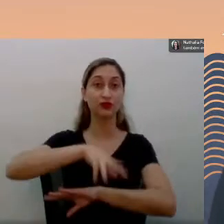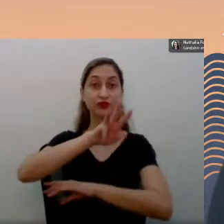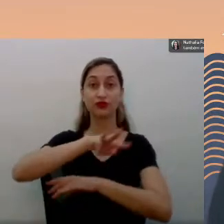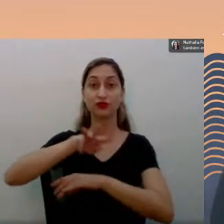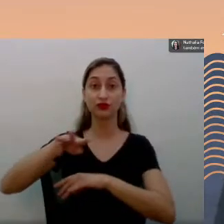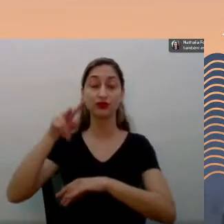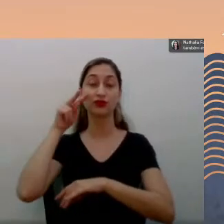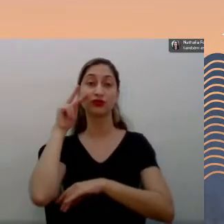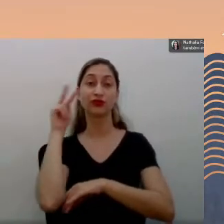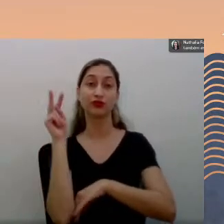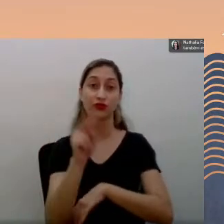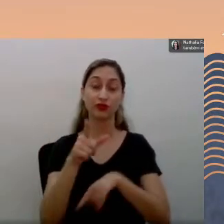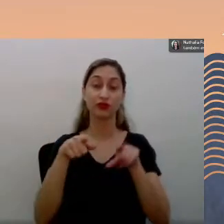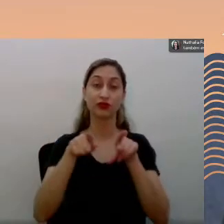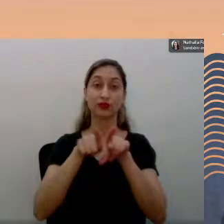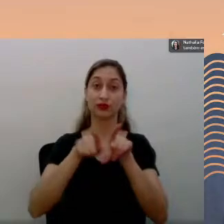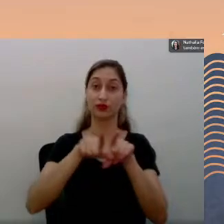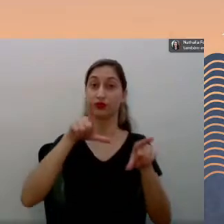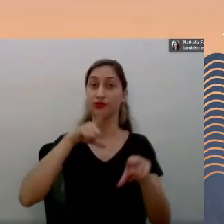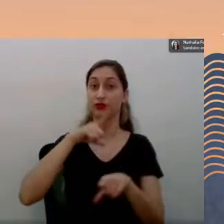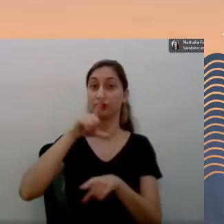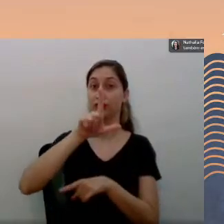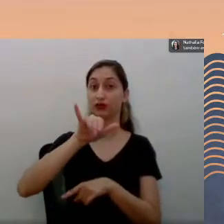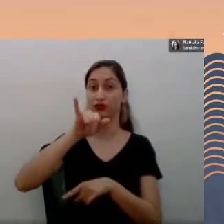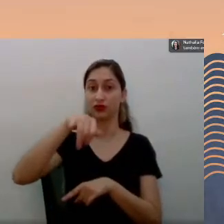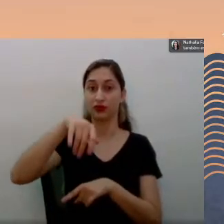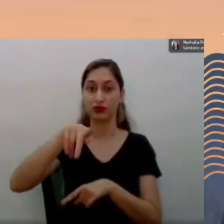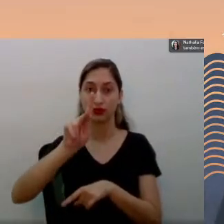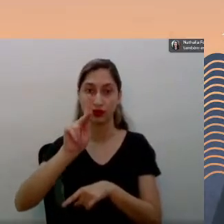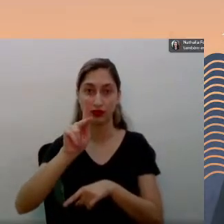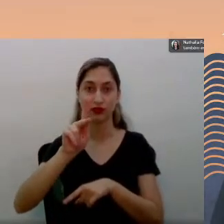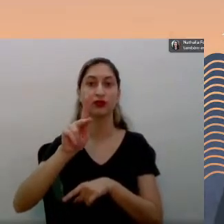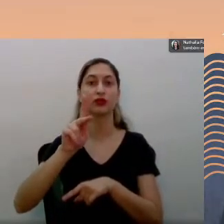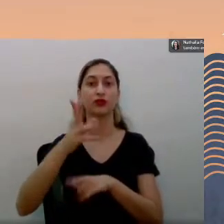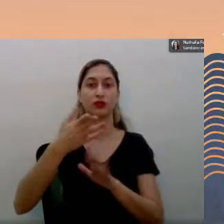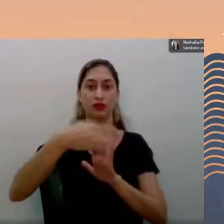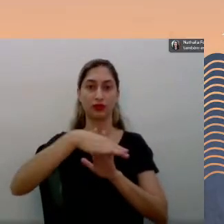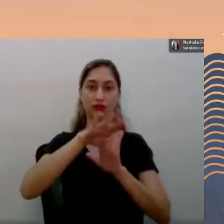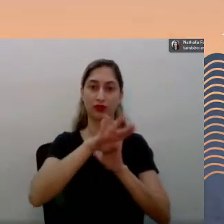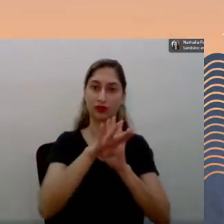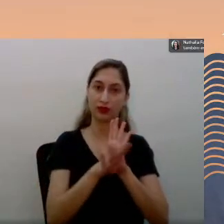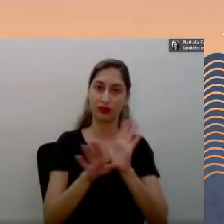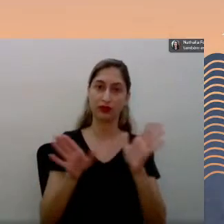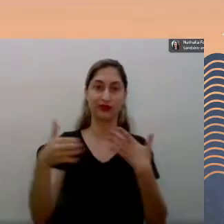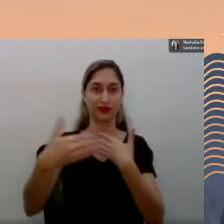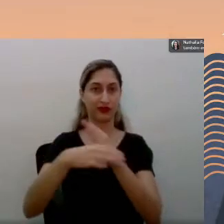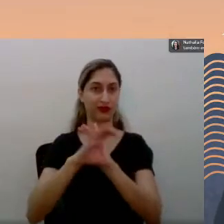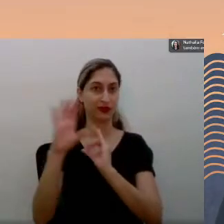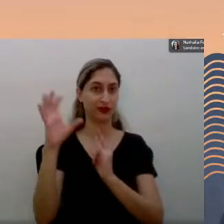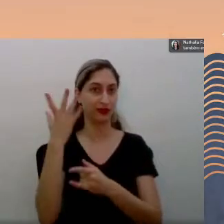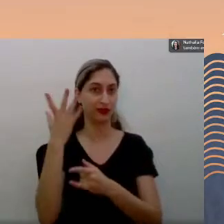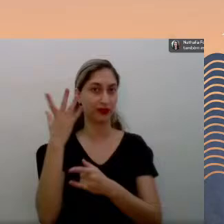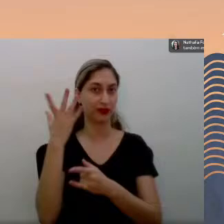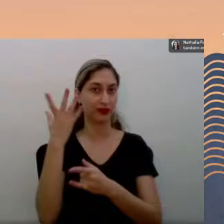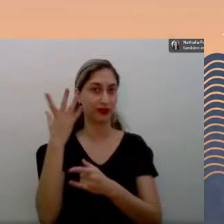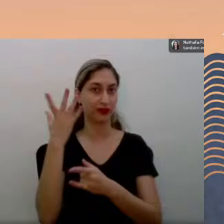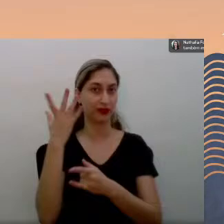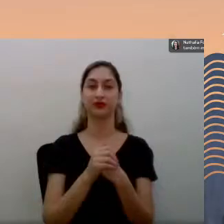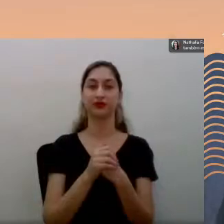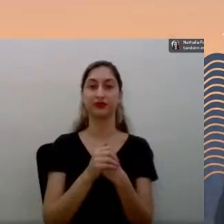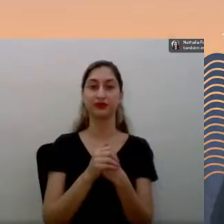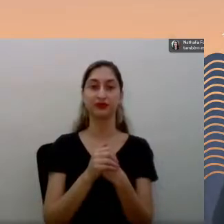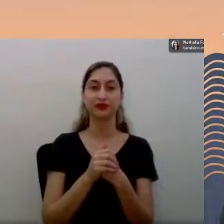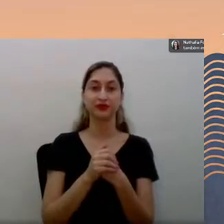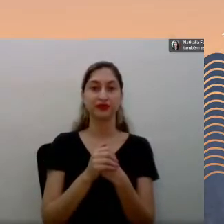que também tá aqui da na descrição do vídeo não é programação do espaço do conhecimento beleza né